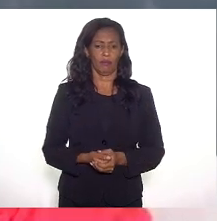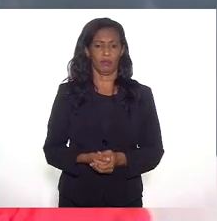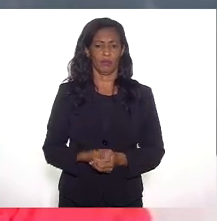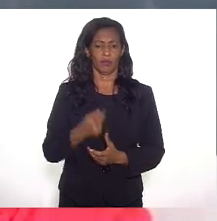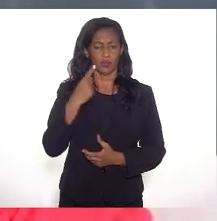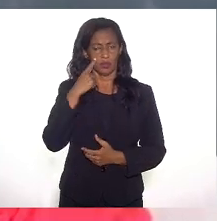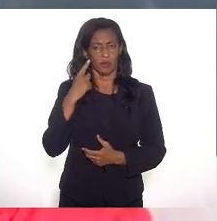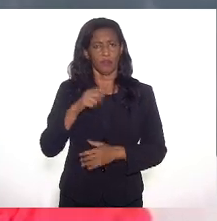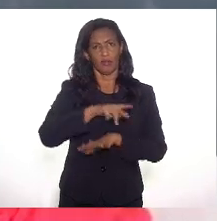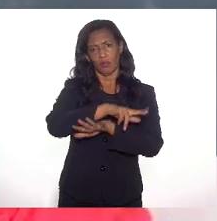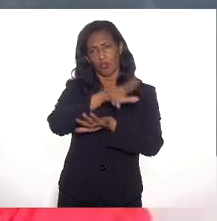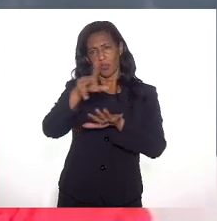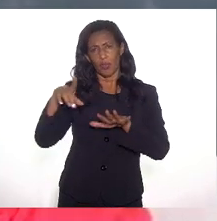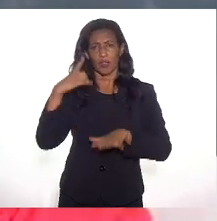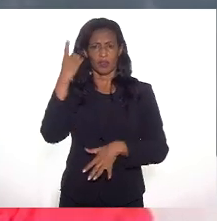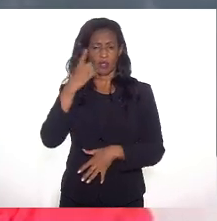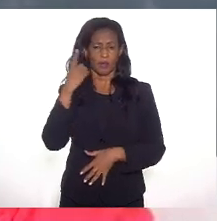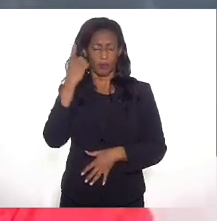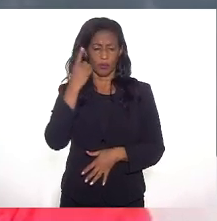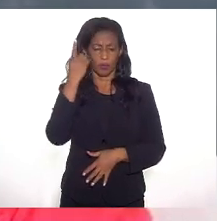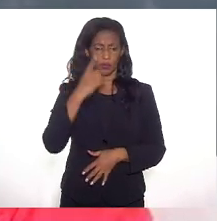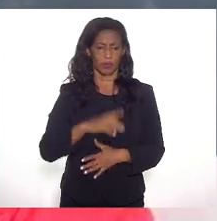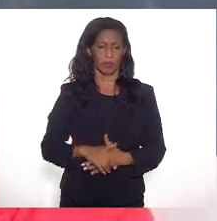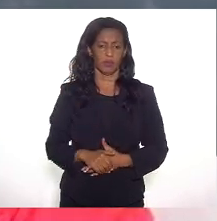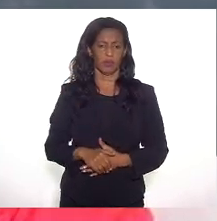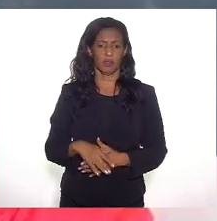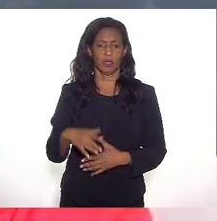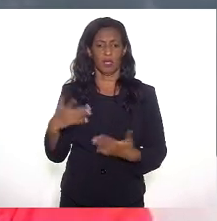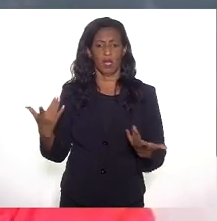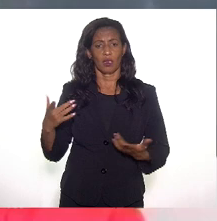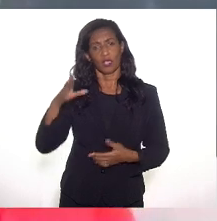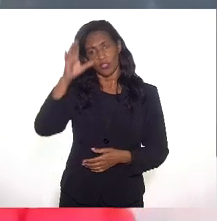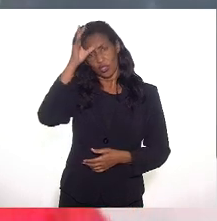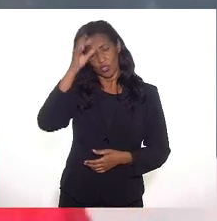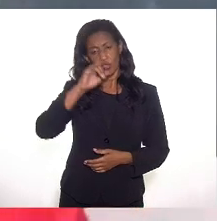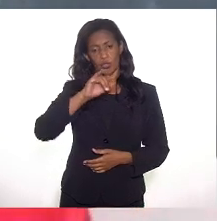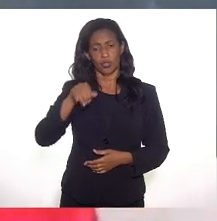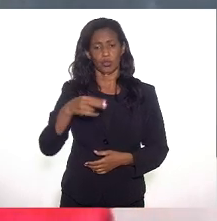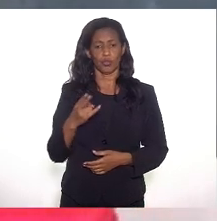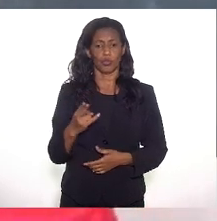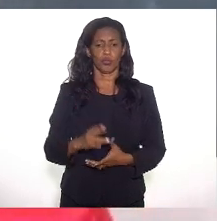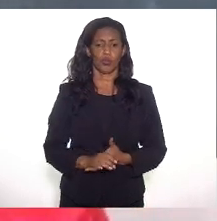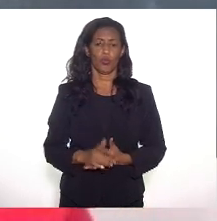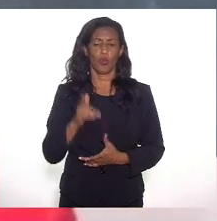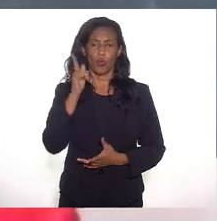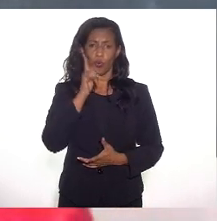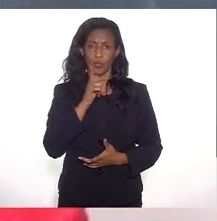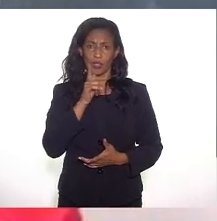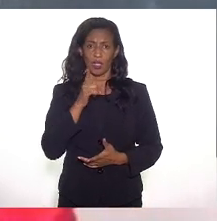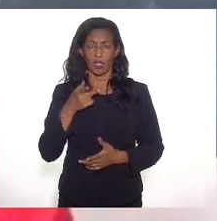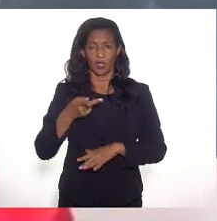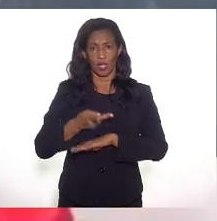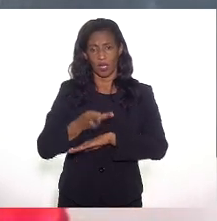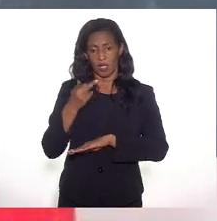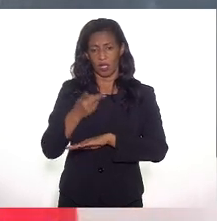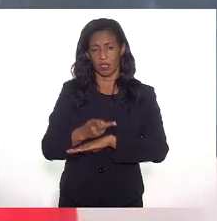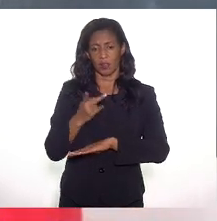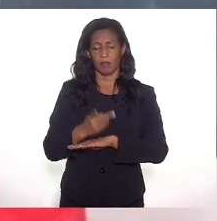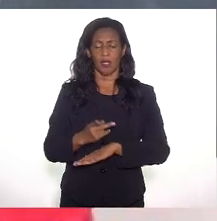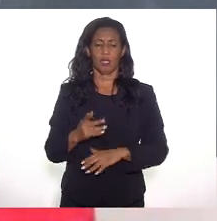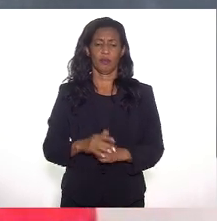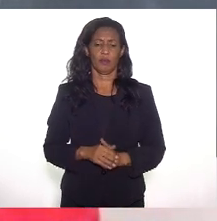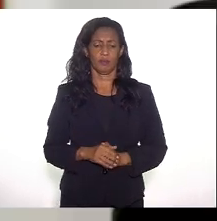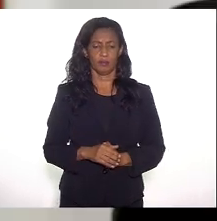aqui, deputada Renata, Mônica, enfermeira, a própria deputada Tia Ju, concedem esse prêmio espaçado.